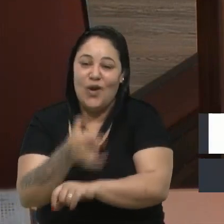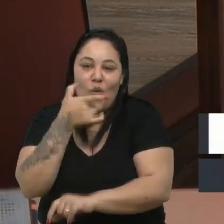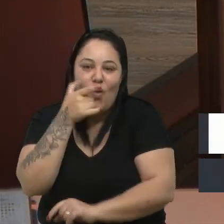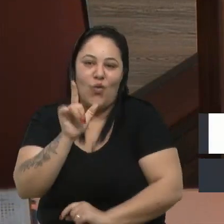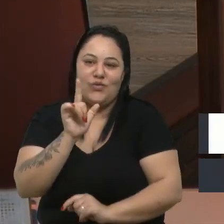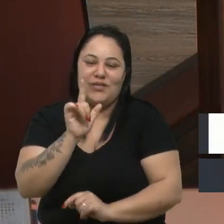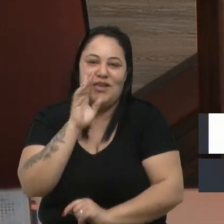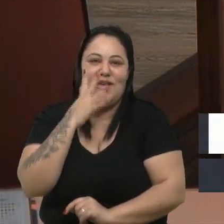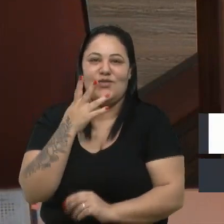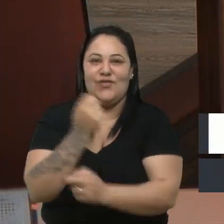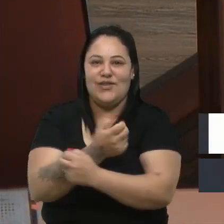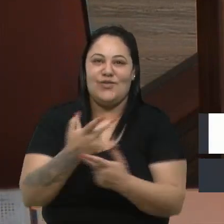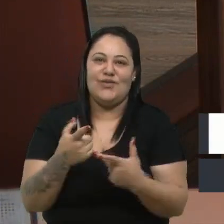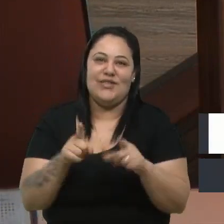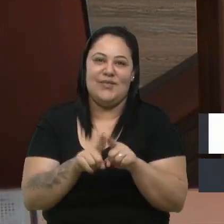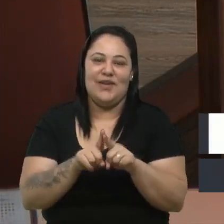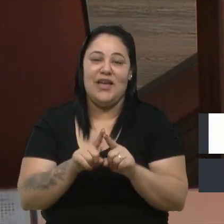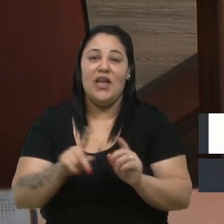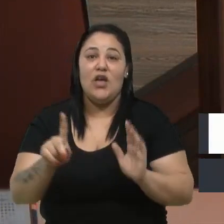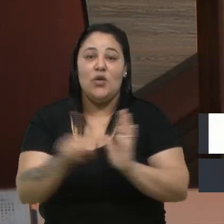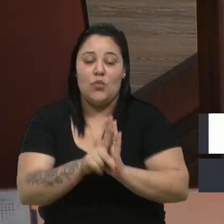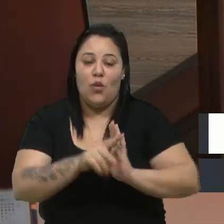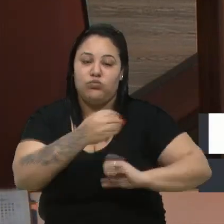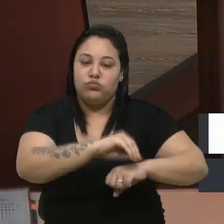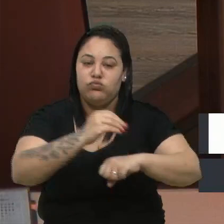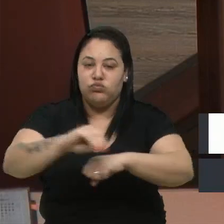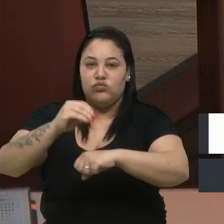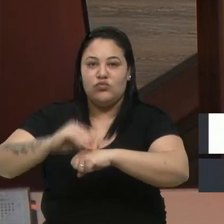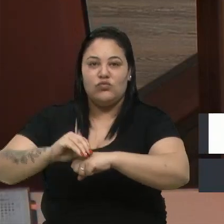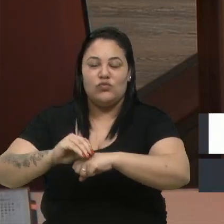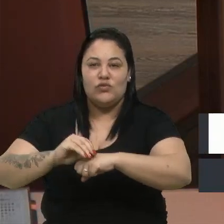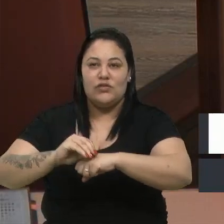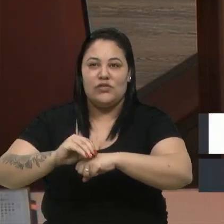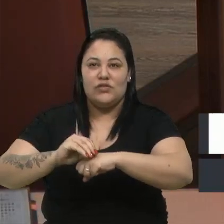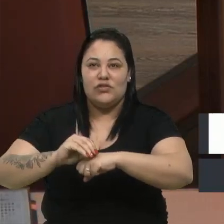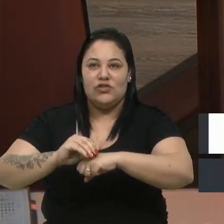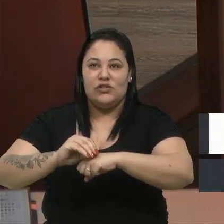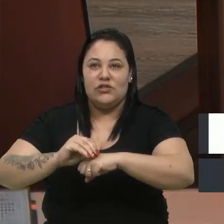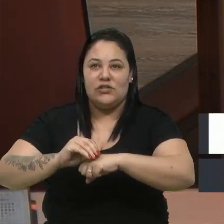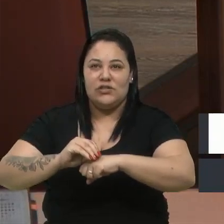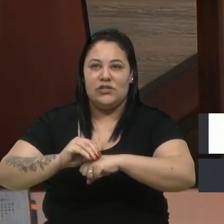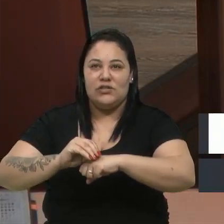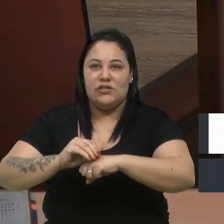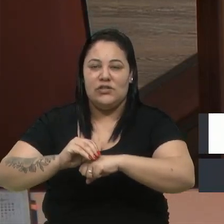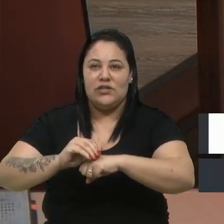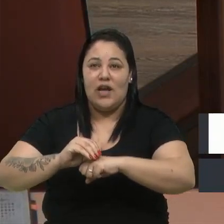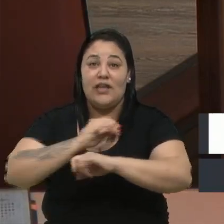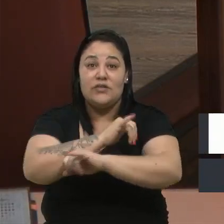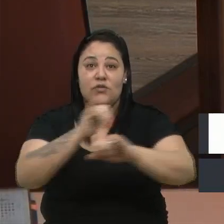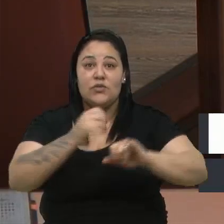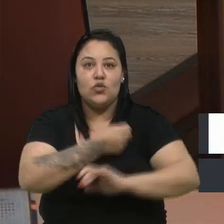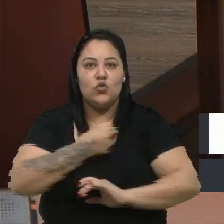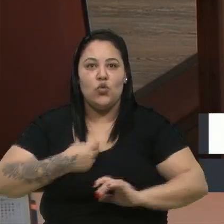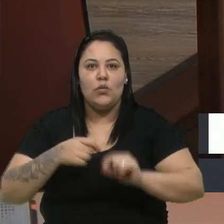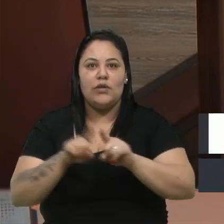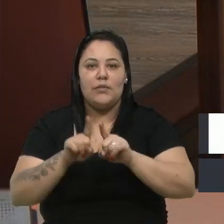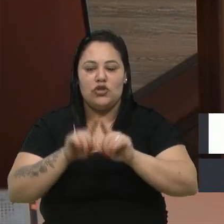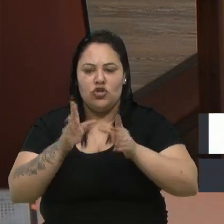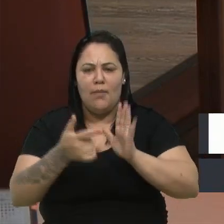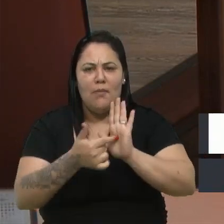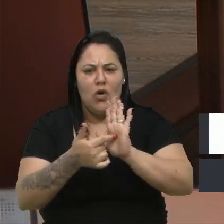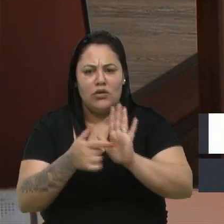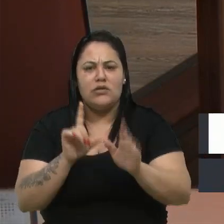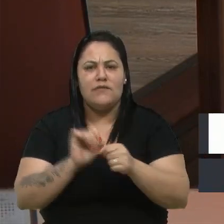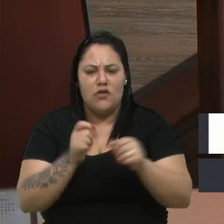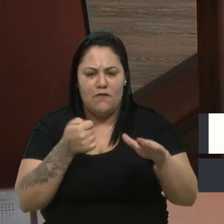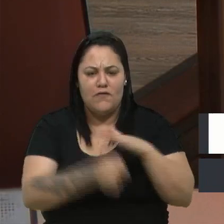nisso. E os próprios indicadores já demonstram, né, que o Estado do Rio Grande do Sul vem fazendo fortes investimentos na